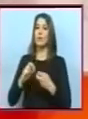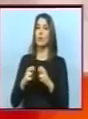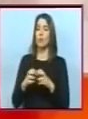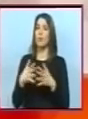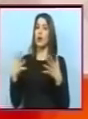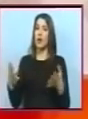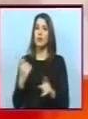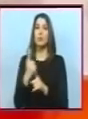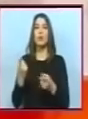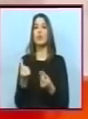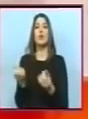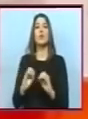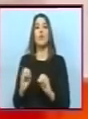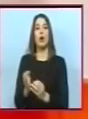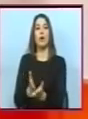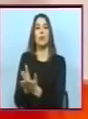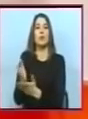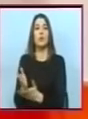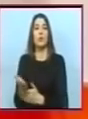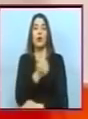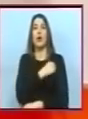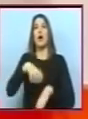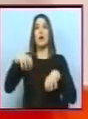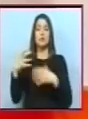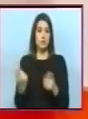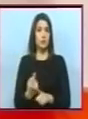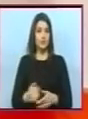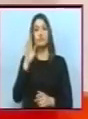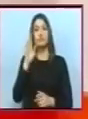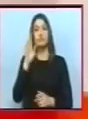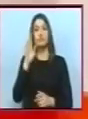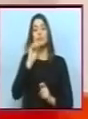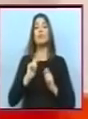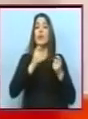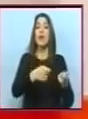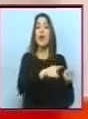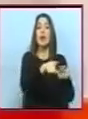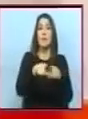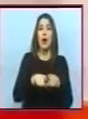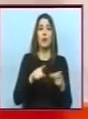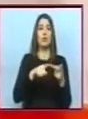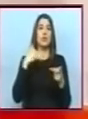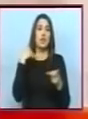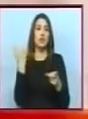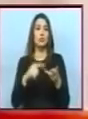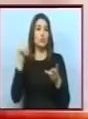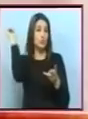haver dinheiro para continuar com o património. Quando passa para outros herdeiros, irmãos, tios, sobrinhos, há que ter esta preocupação, porque há que ter dinheiro